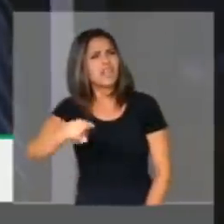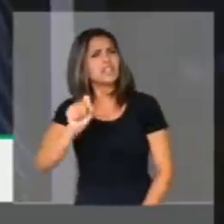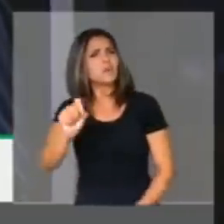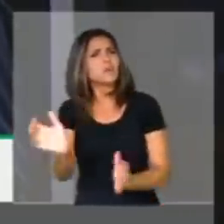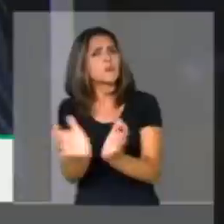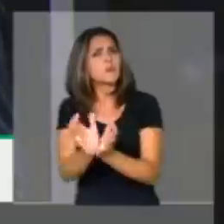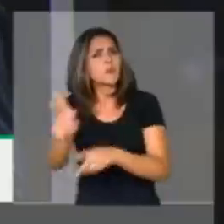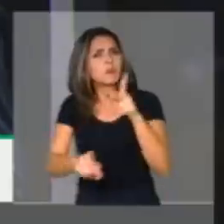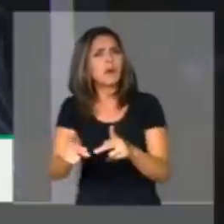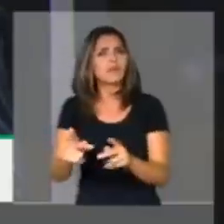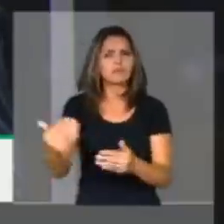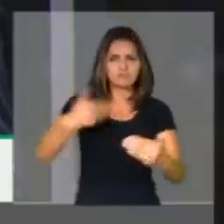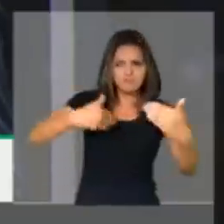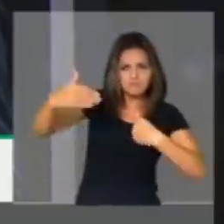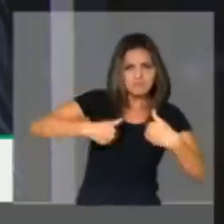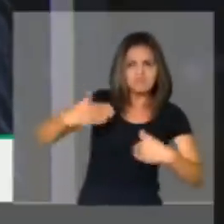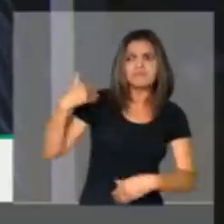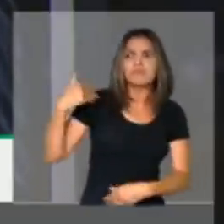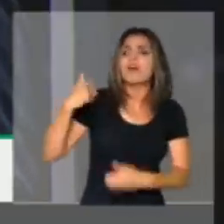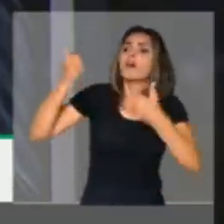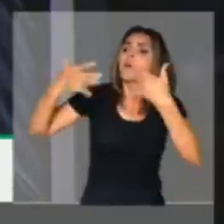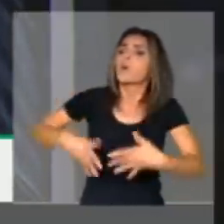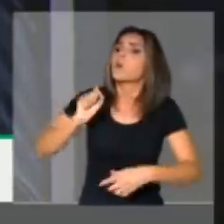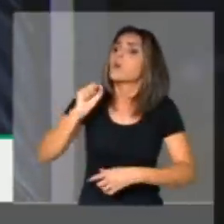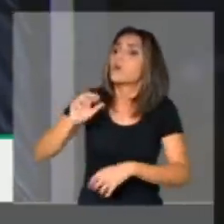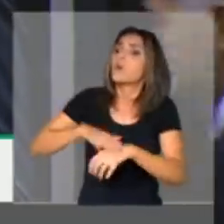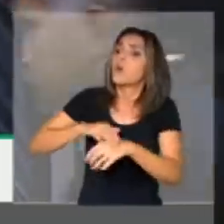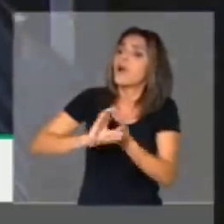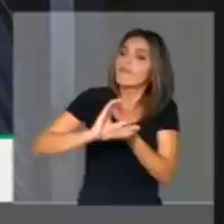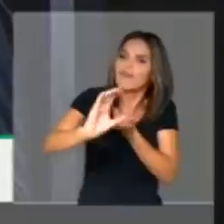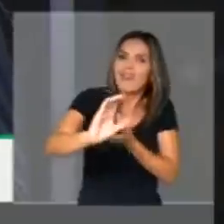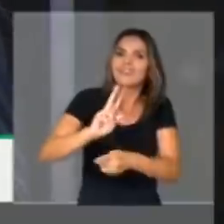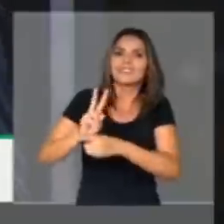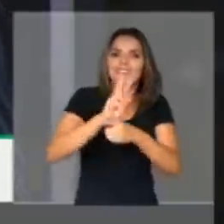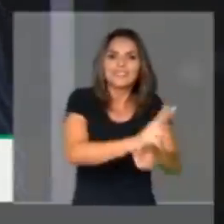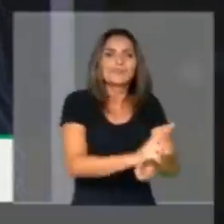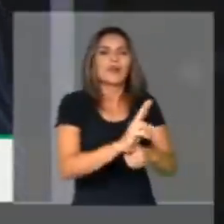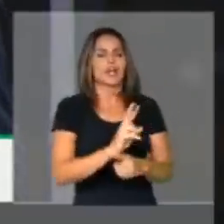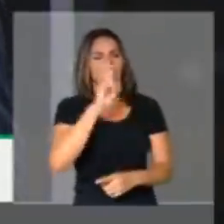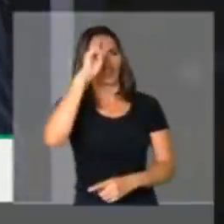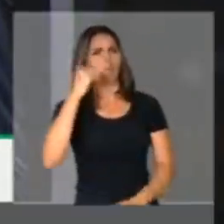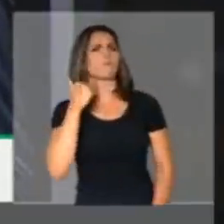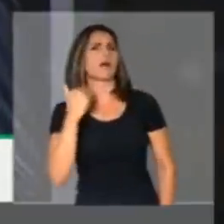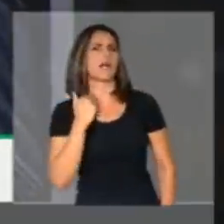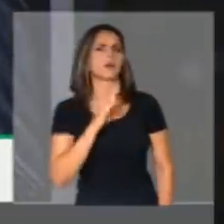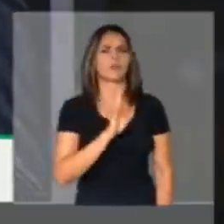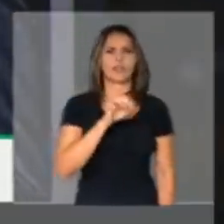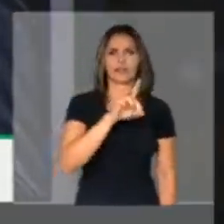categorias jamais bateu no meu gabinete para falar sobre os empréstimos a milionários do BNDES